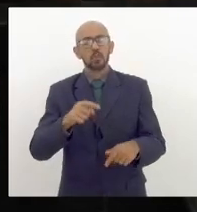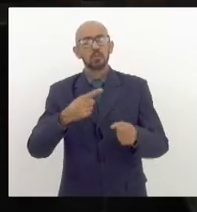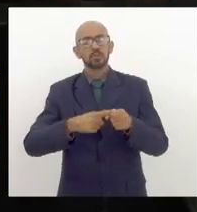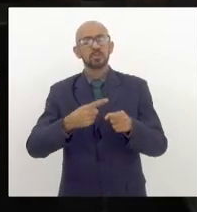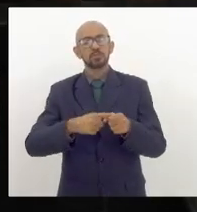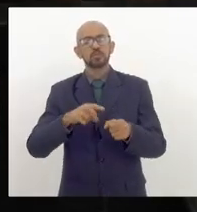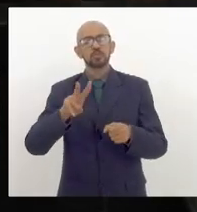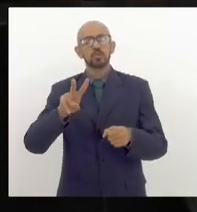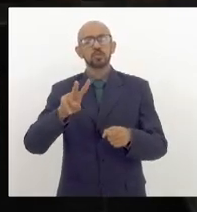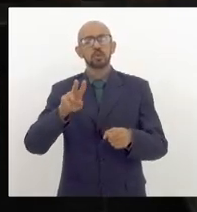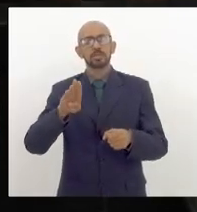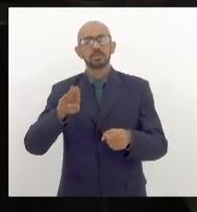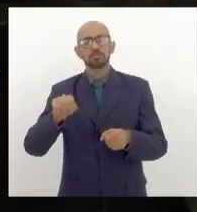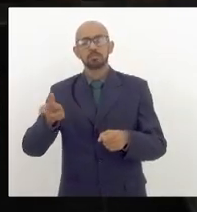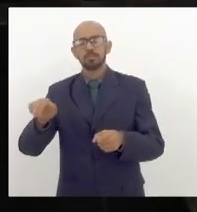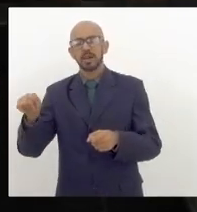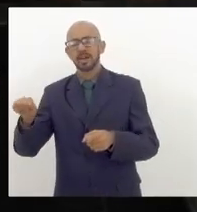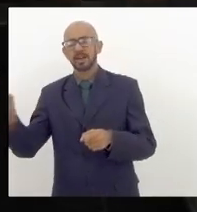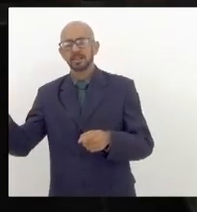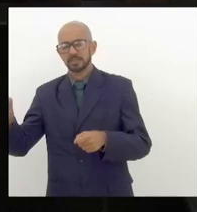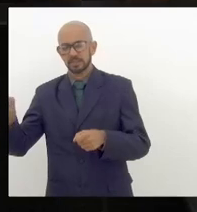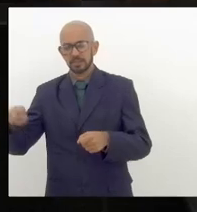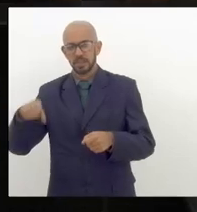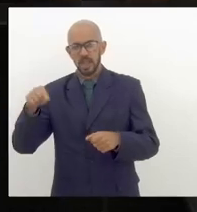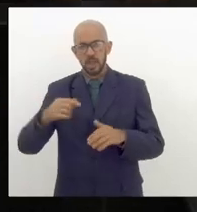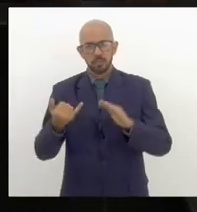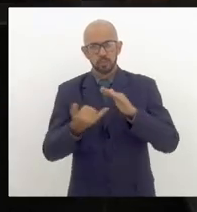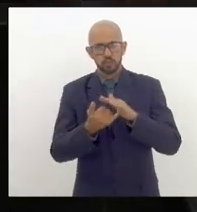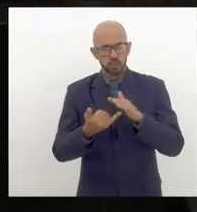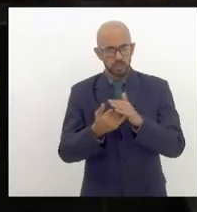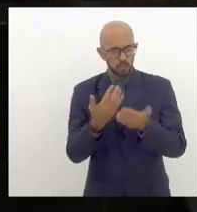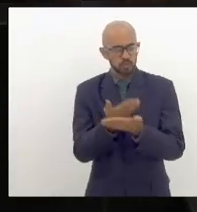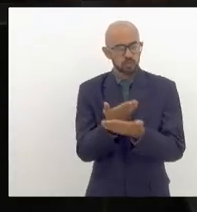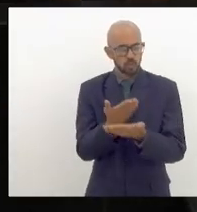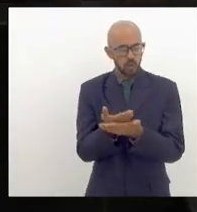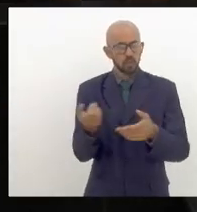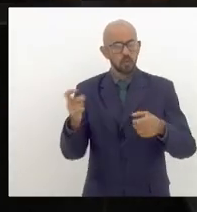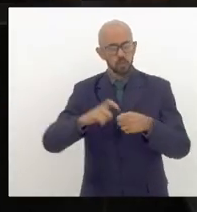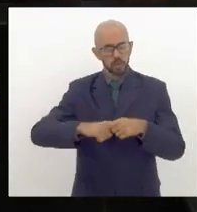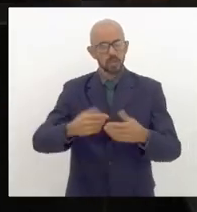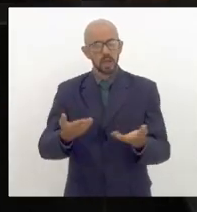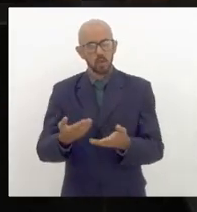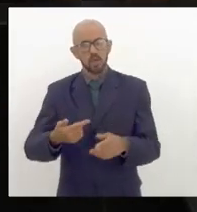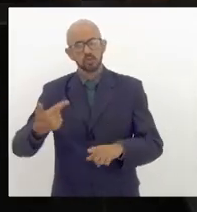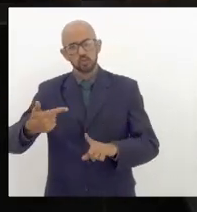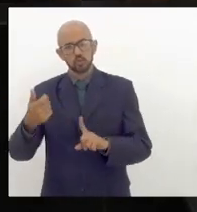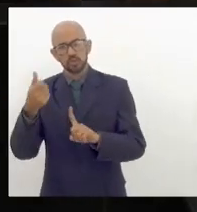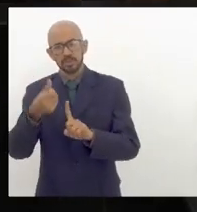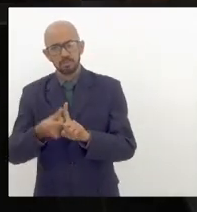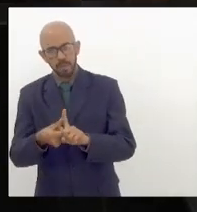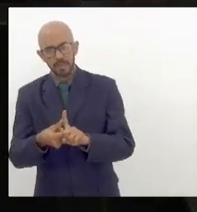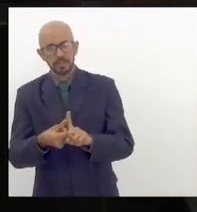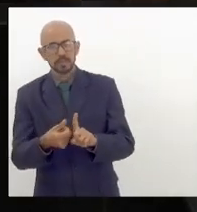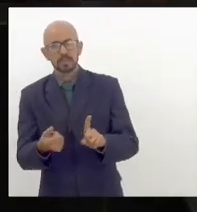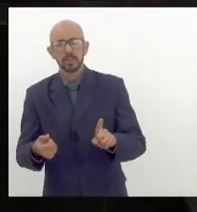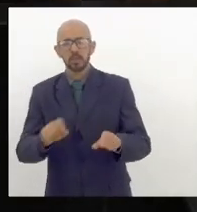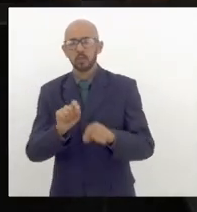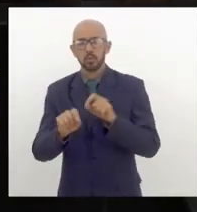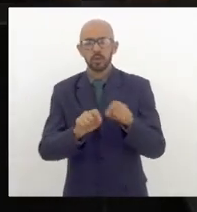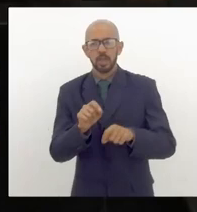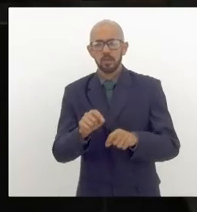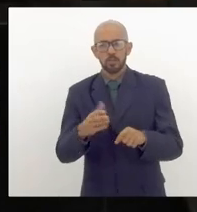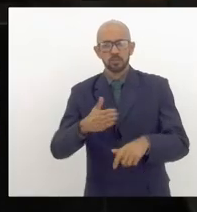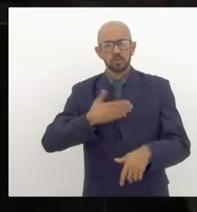que enfrenta essa Comunidade Educacional porque na volta às aulas agora no segundo semestre foram e foram surpreendidos